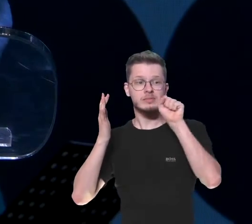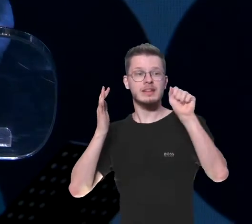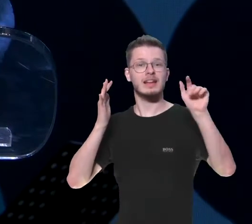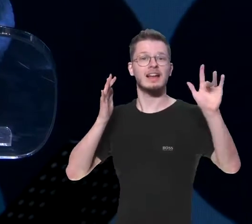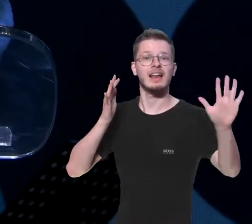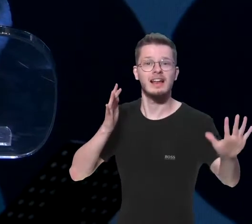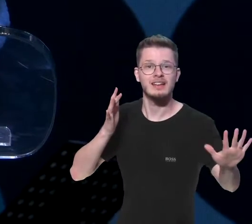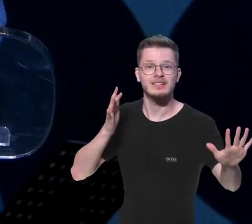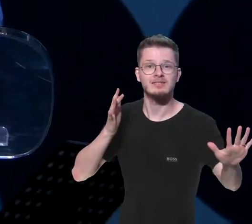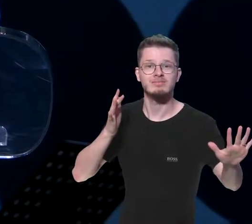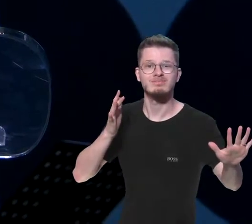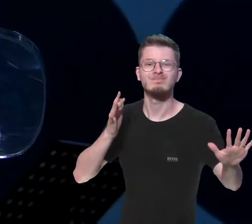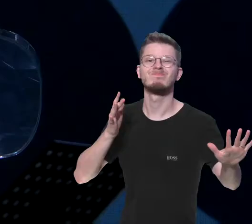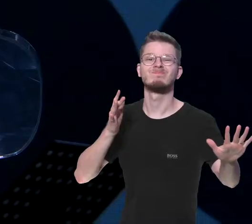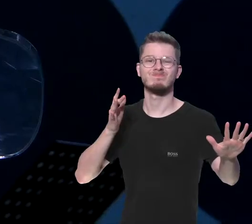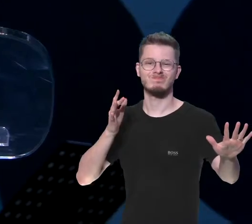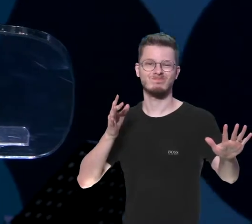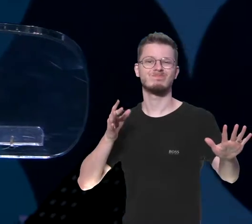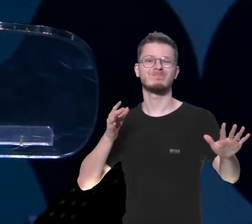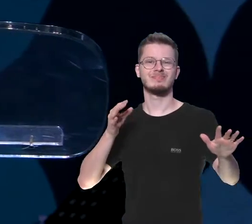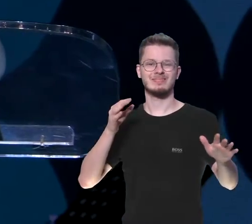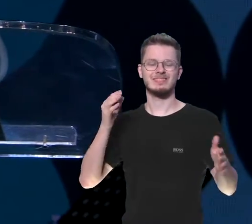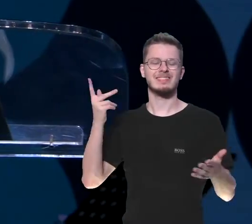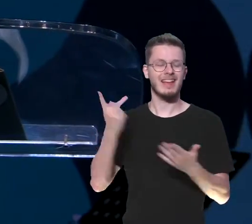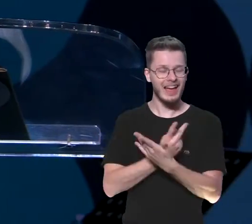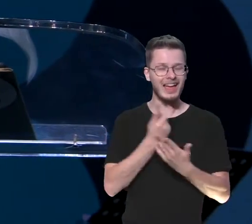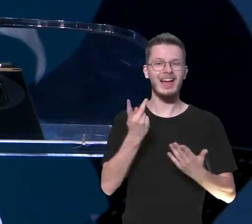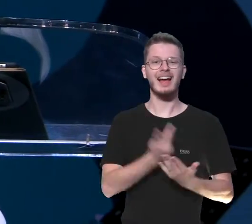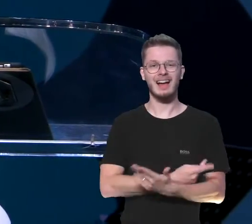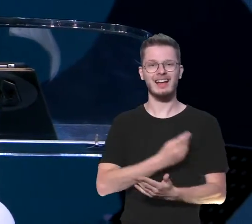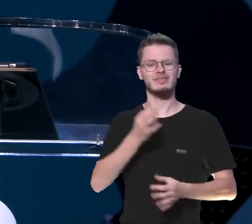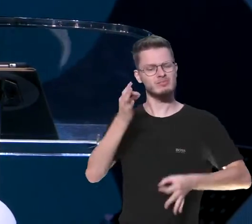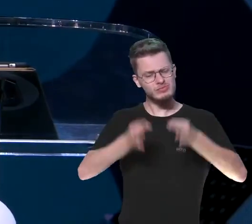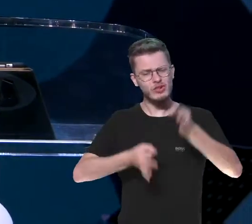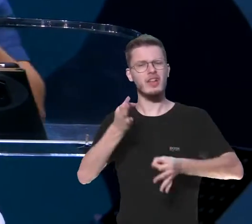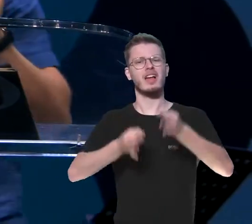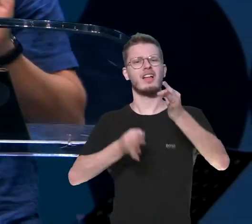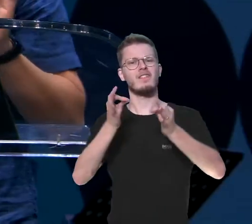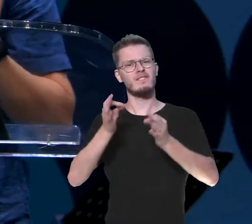condenado. Muitas vezes a gente trata alguns textos da